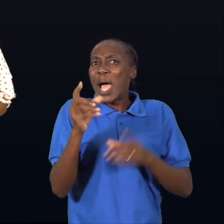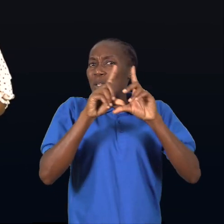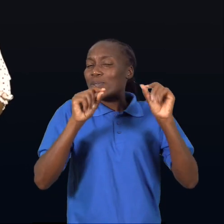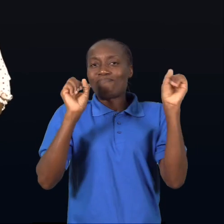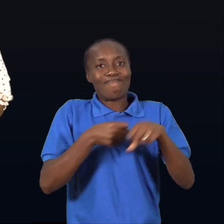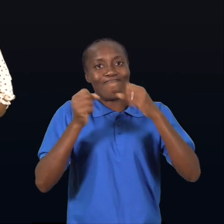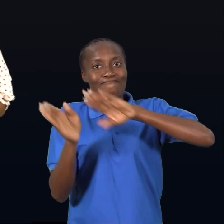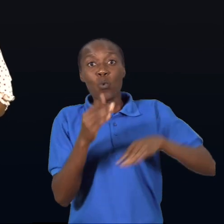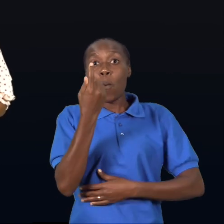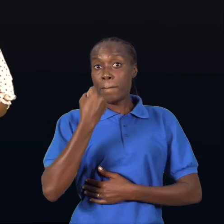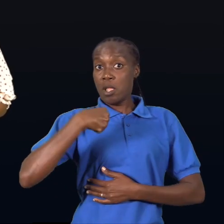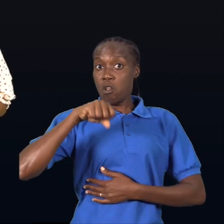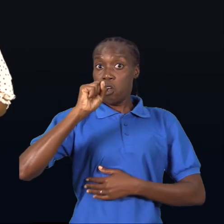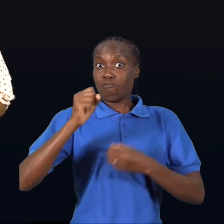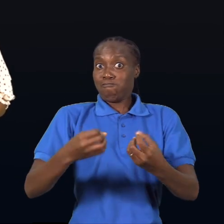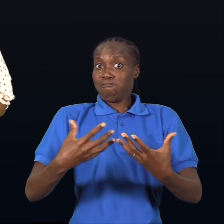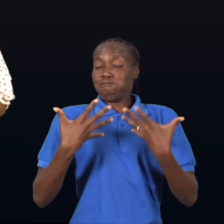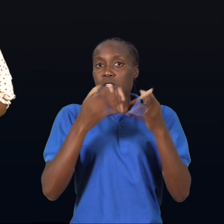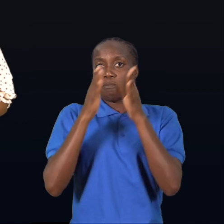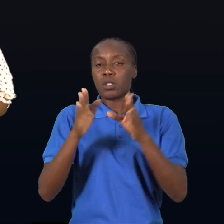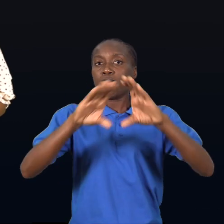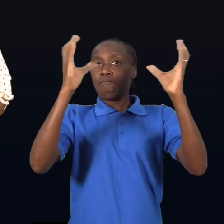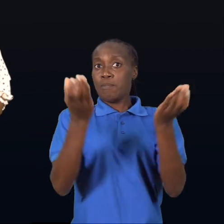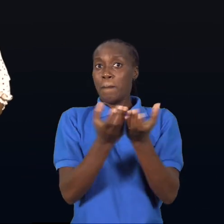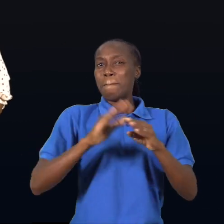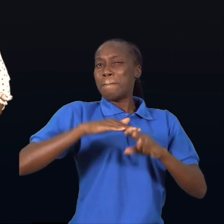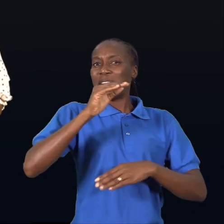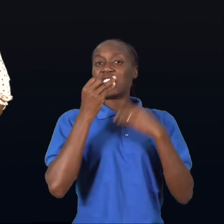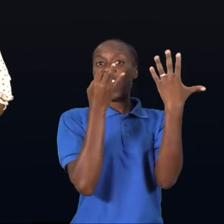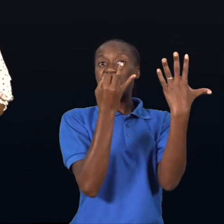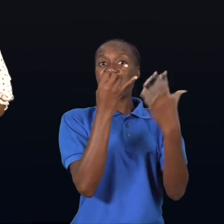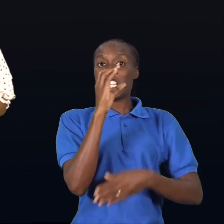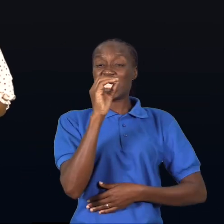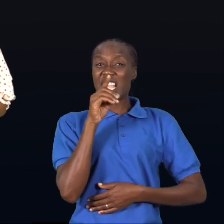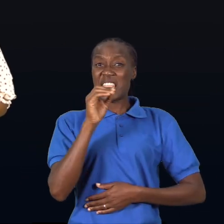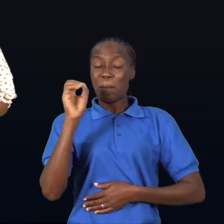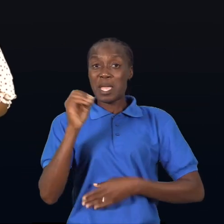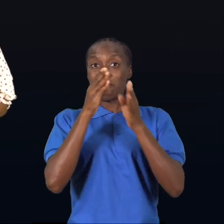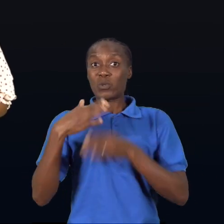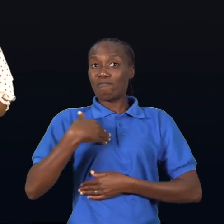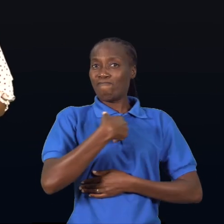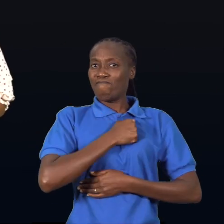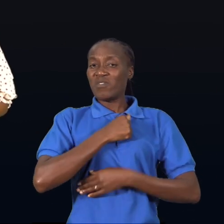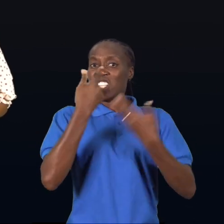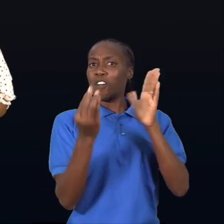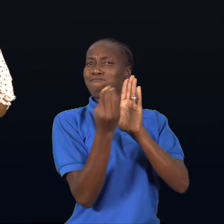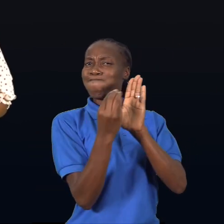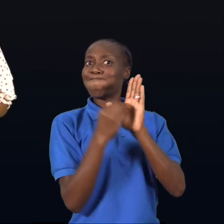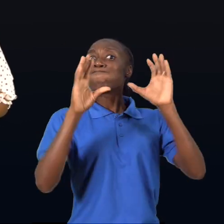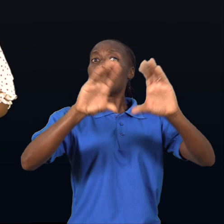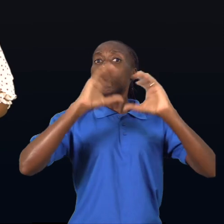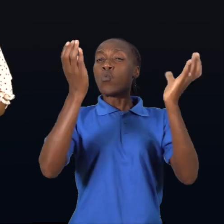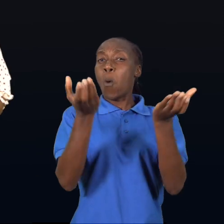Com mais de 1 milhão de infetados mundialmente e mais de 70 mil óbitos registados a nível do